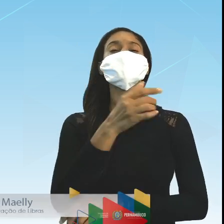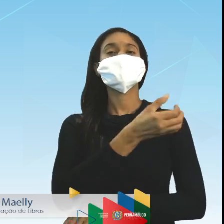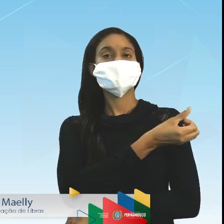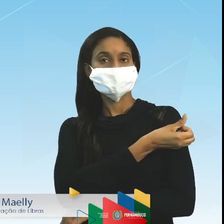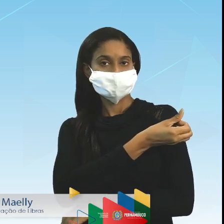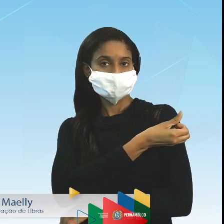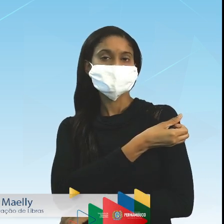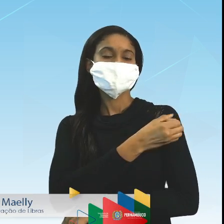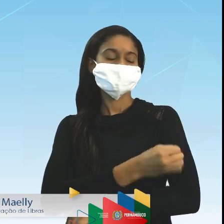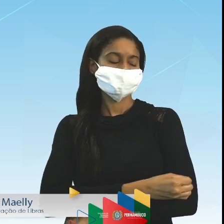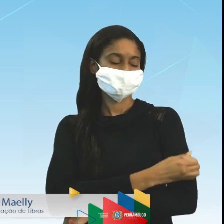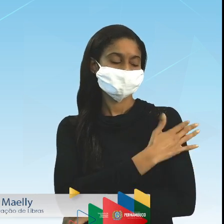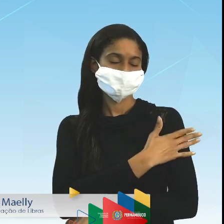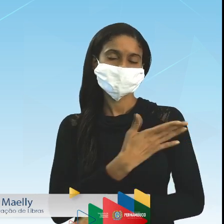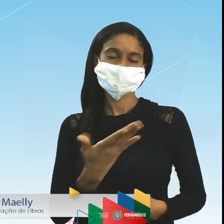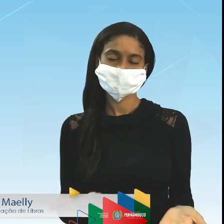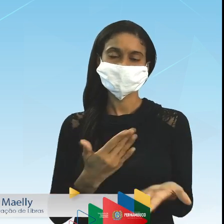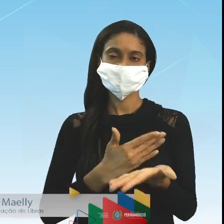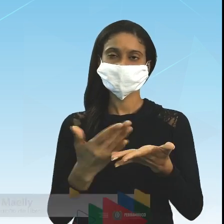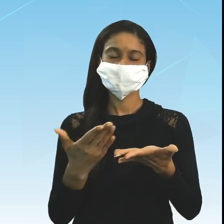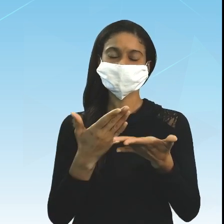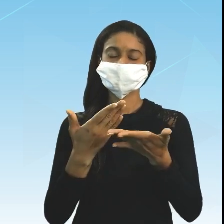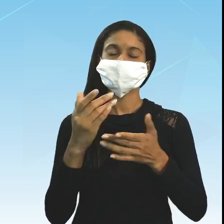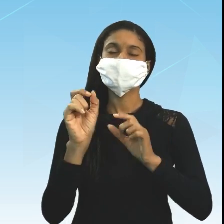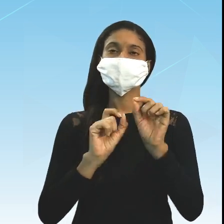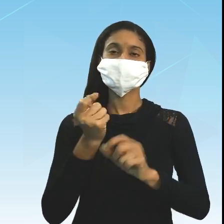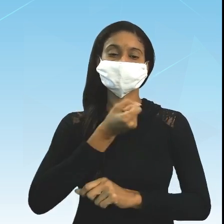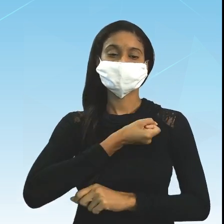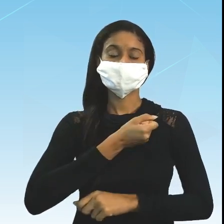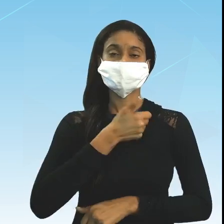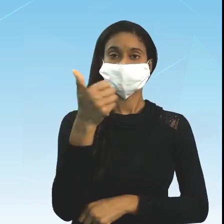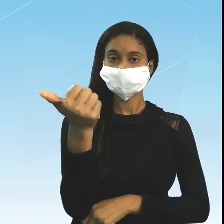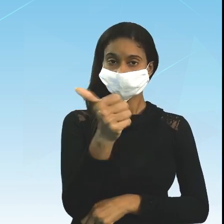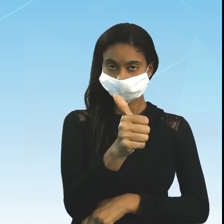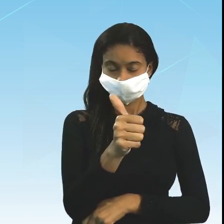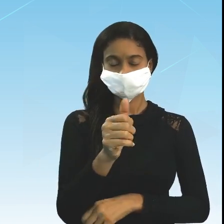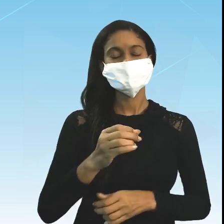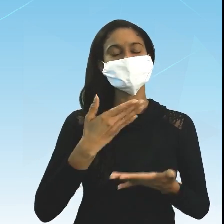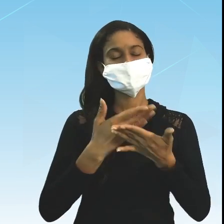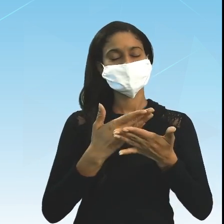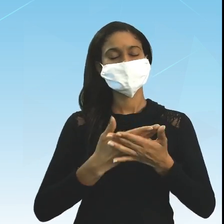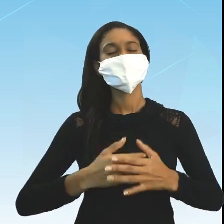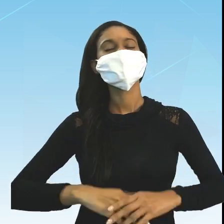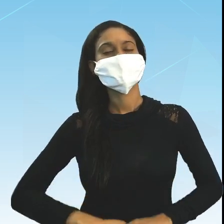ensino fundamental. Seremos a nossa 11 aula, então 11ª aula.